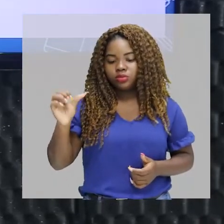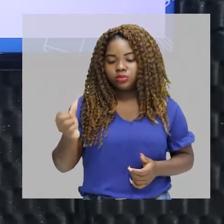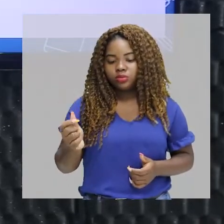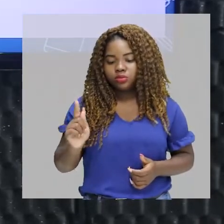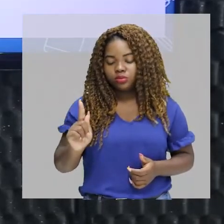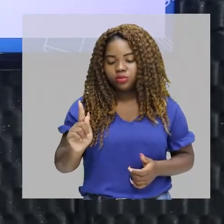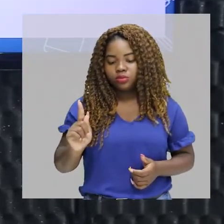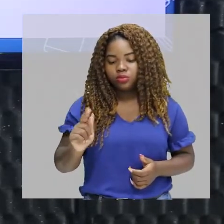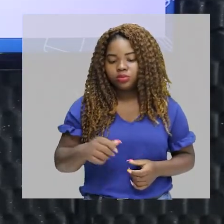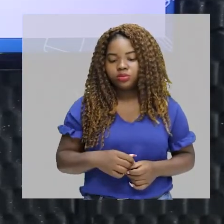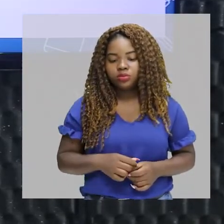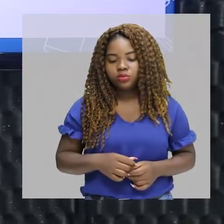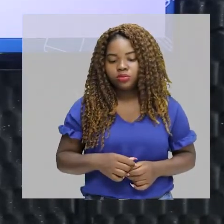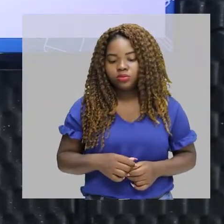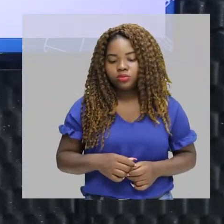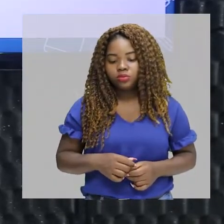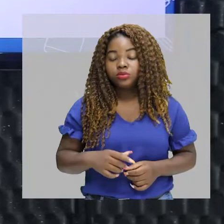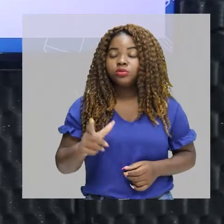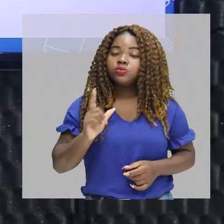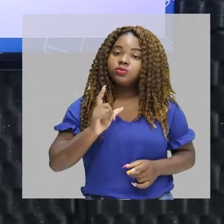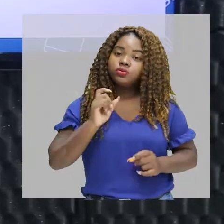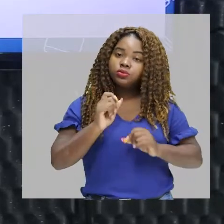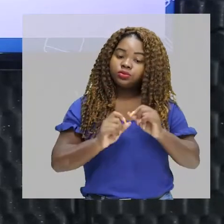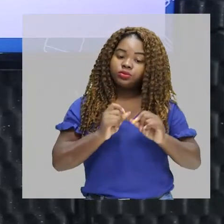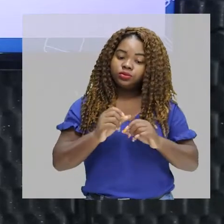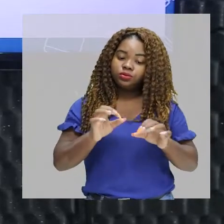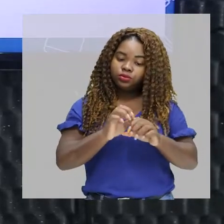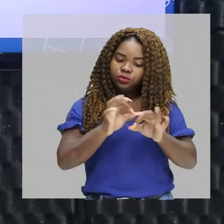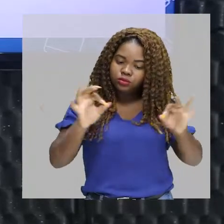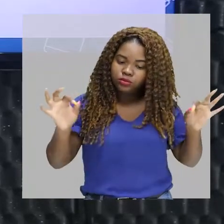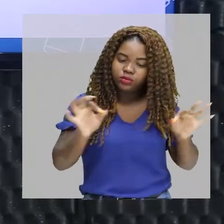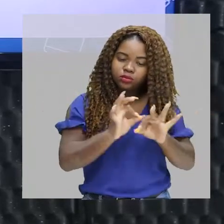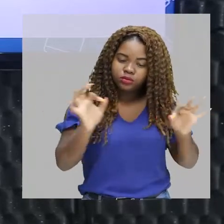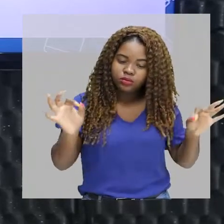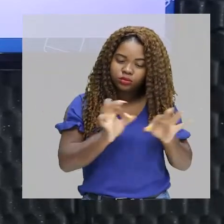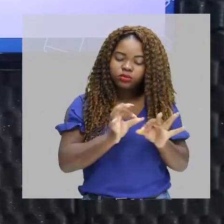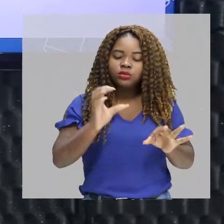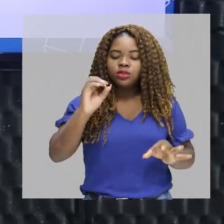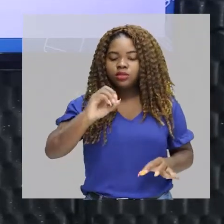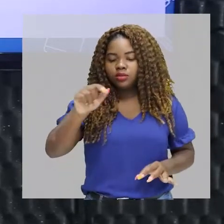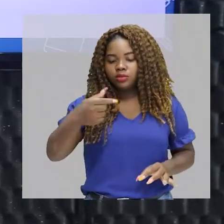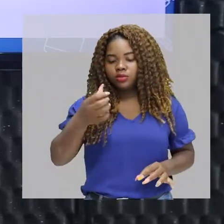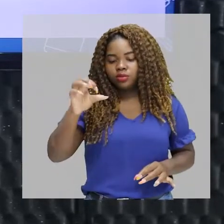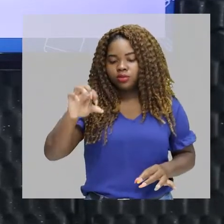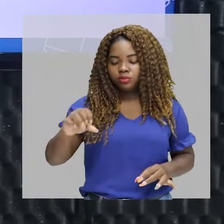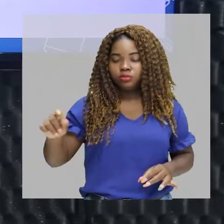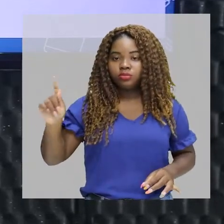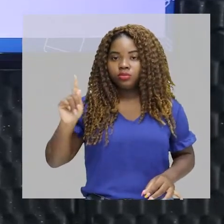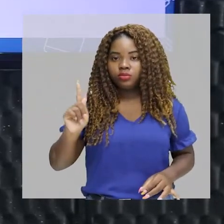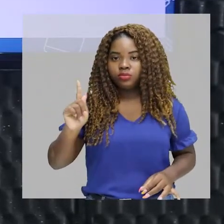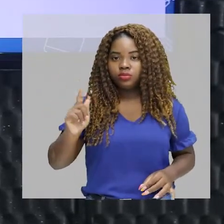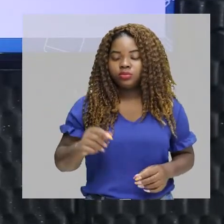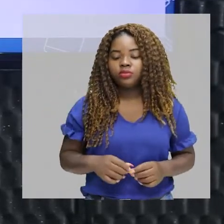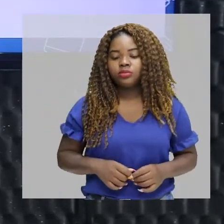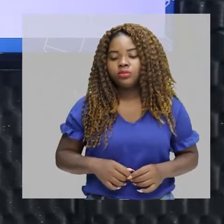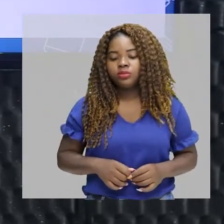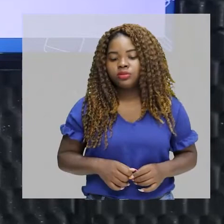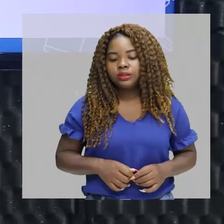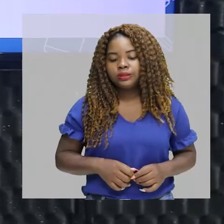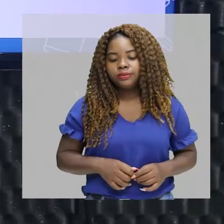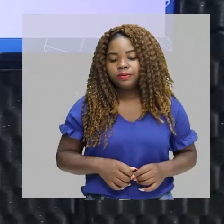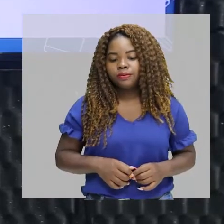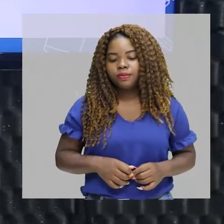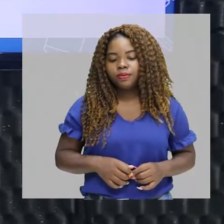certo? Turminha, nós temos na liga 0,9 gramas, 0,9 gramas. Então, isso